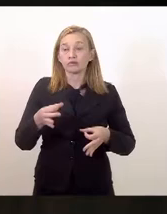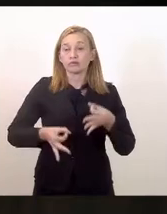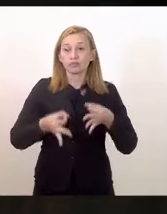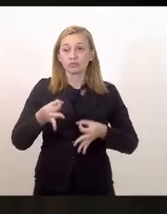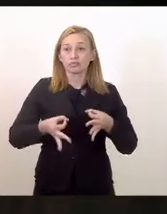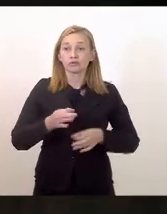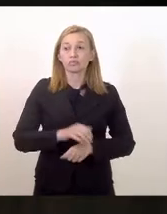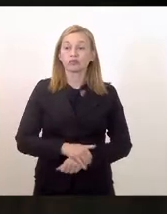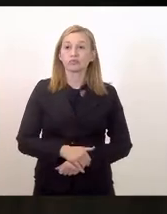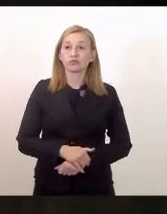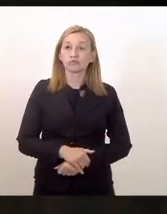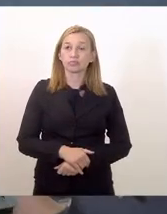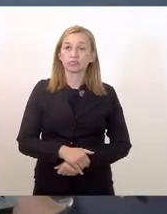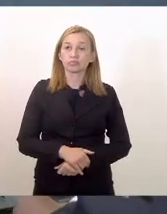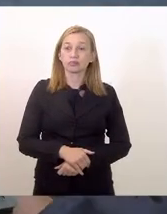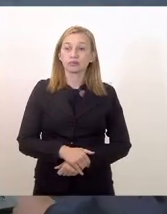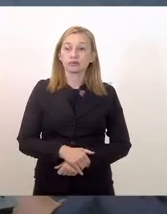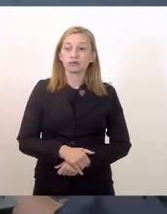Justiça.